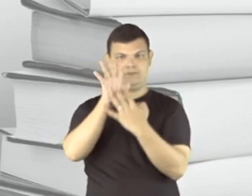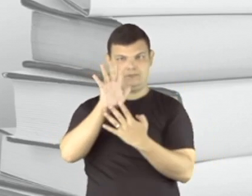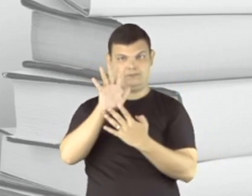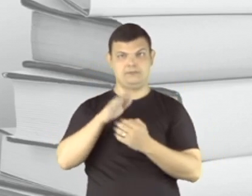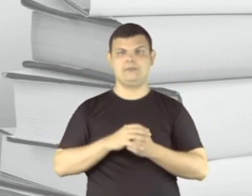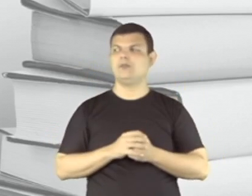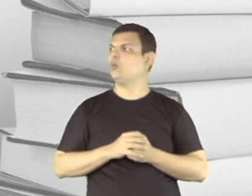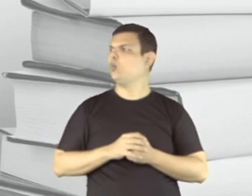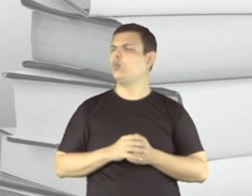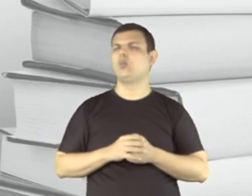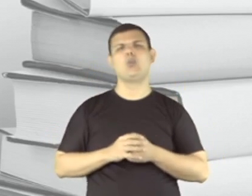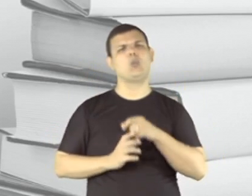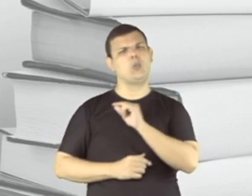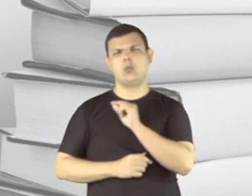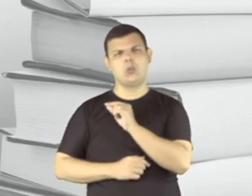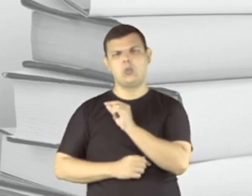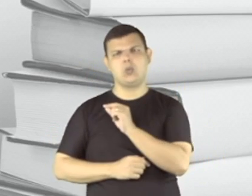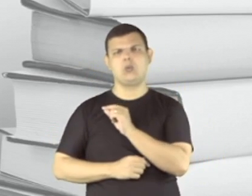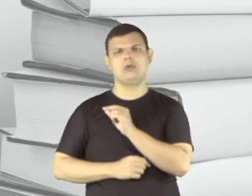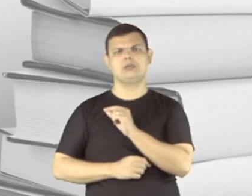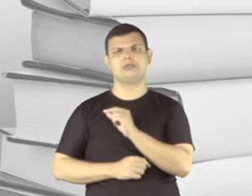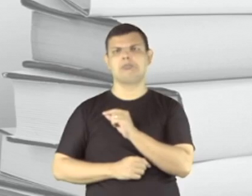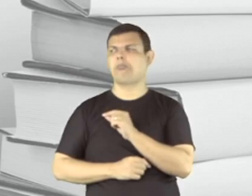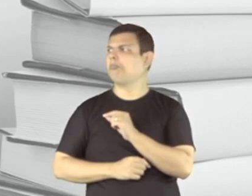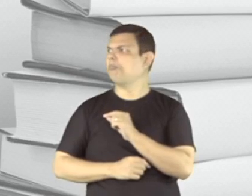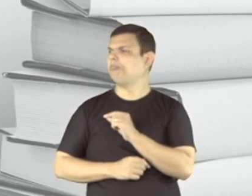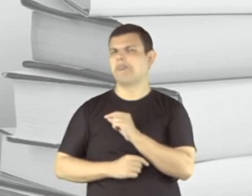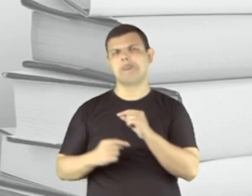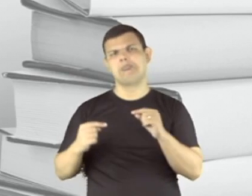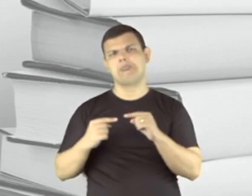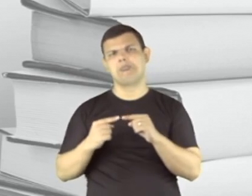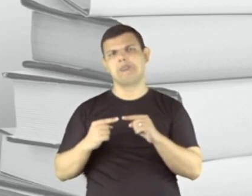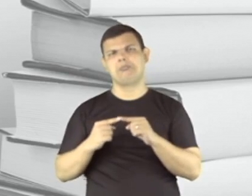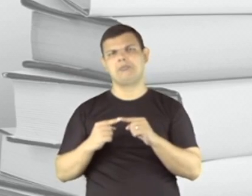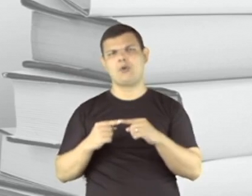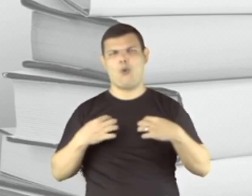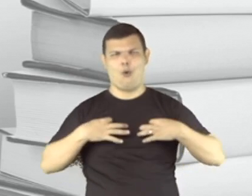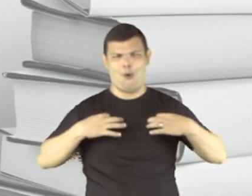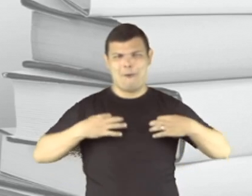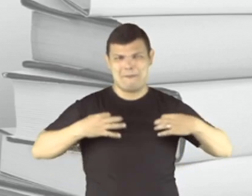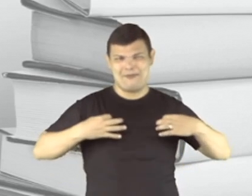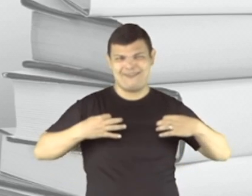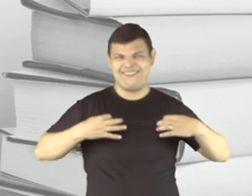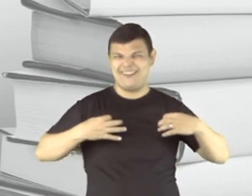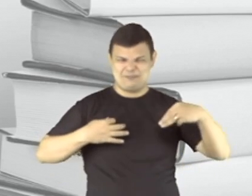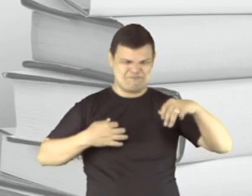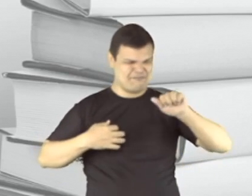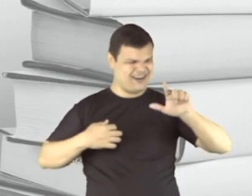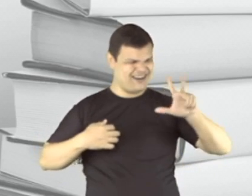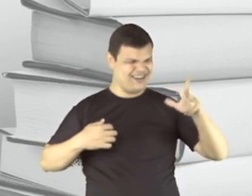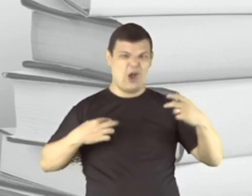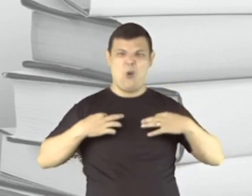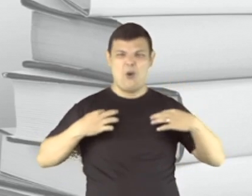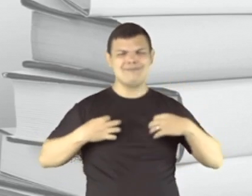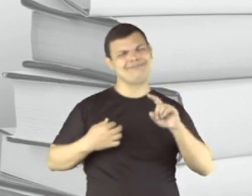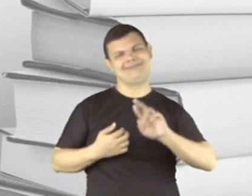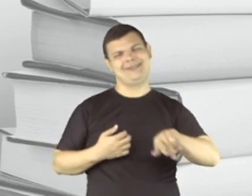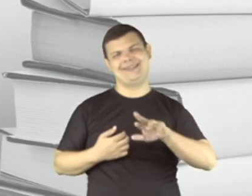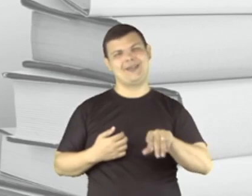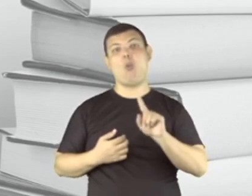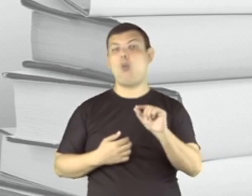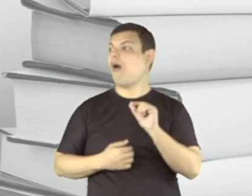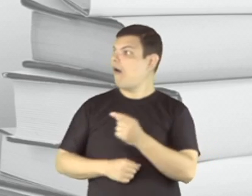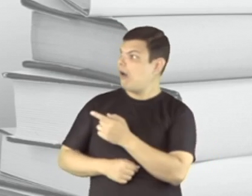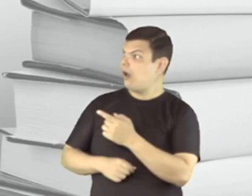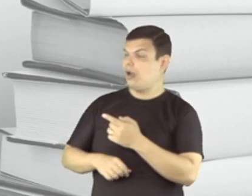vamos ver o que seria essa malha. Não tem nada a ver com roupa. Malha quadriculada que nós temos em matemática, olha aqui, já tem uma